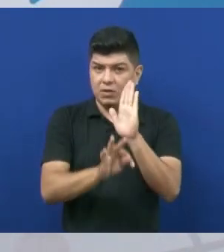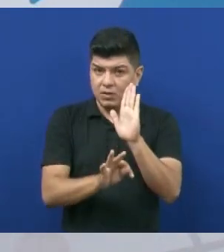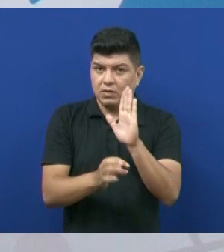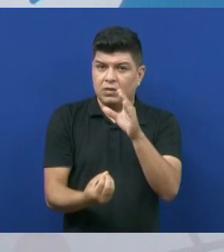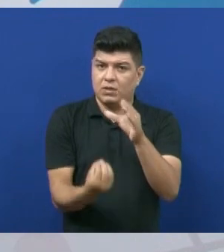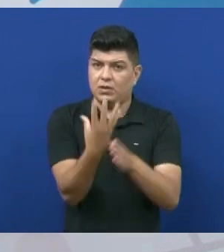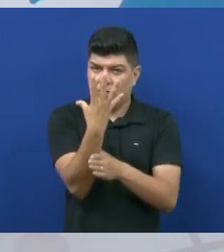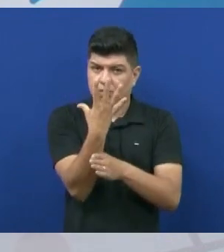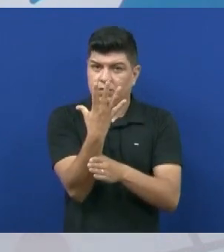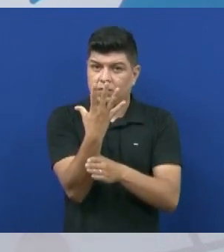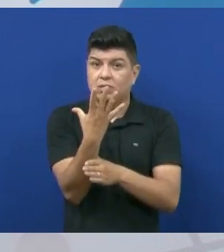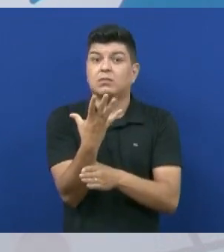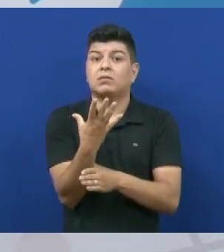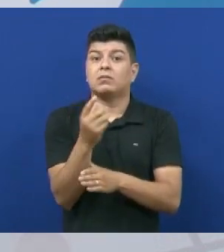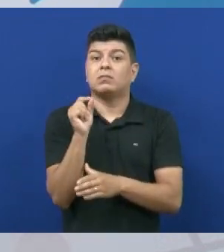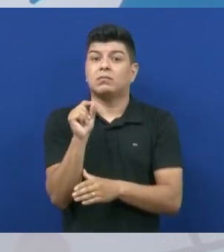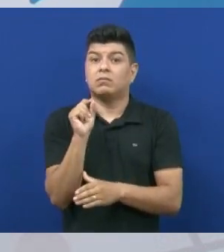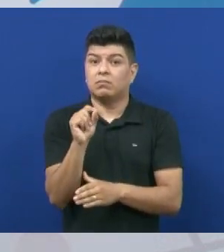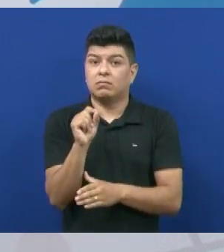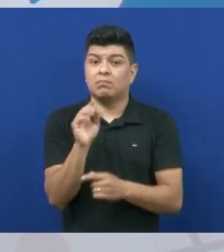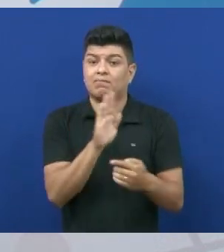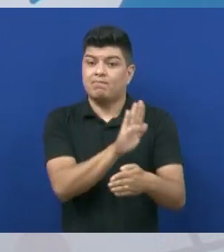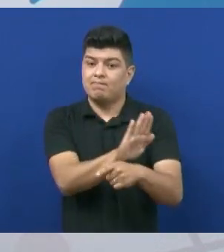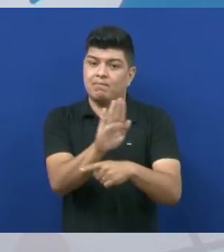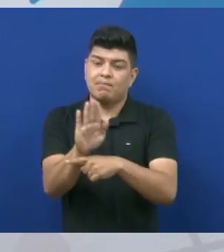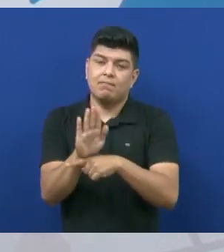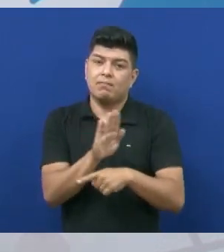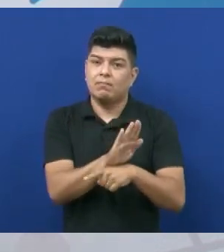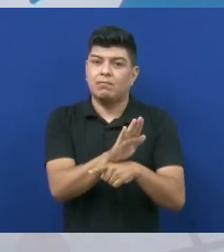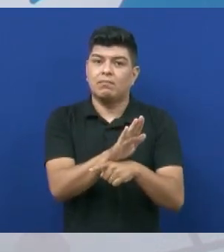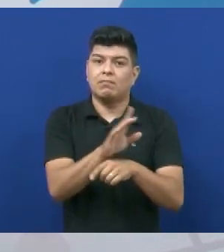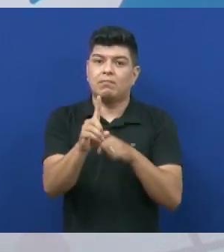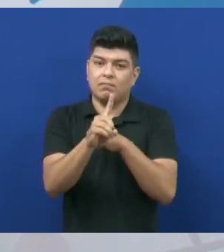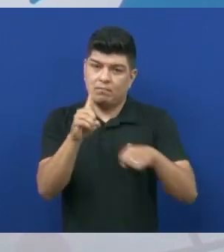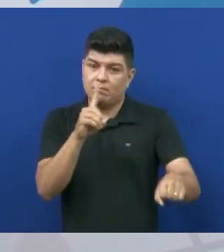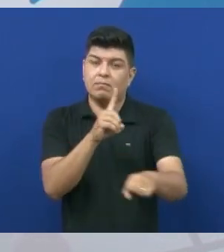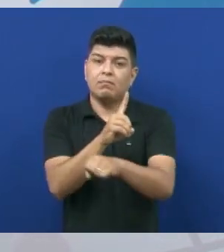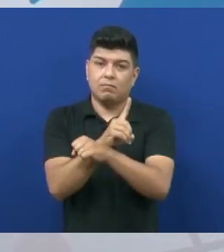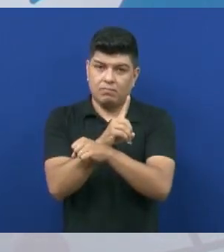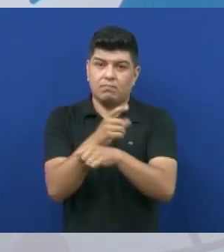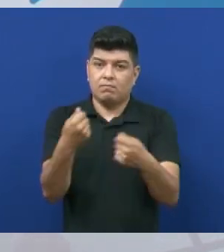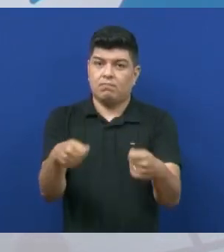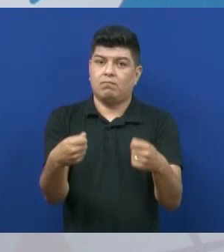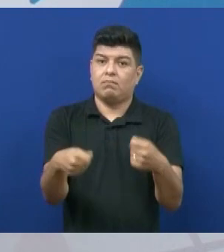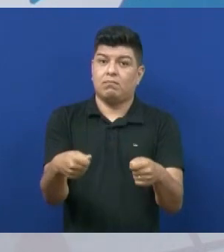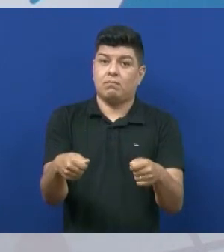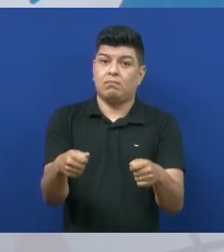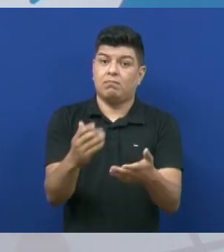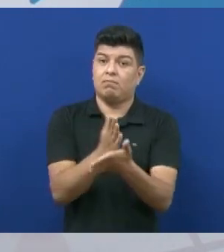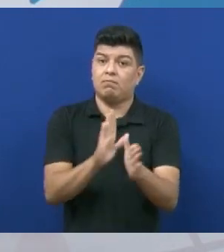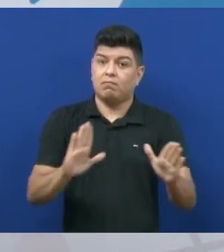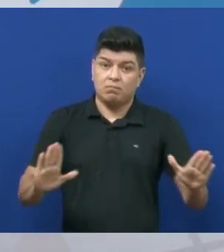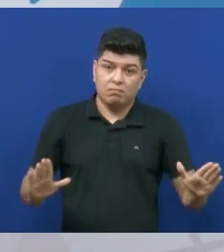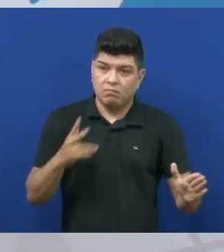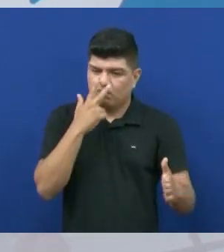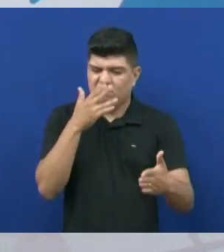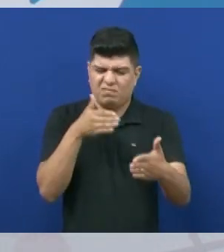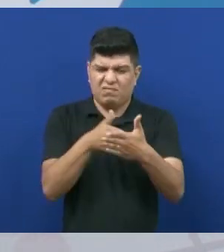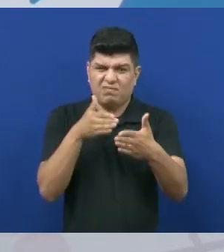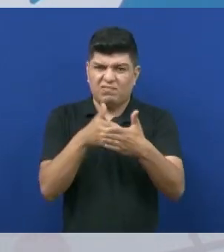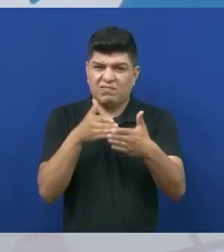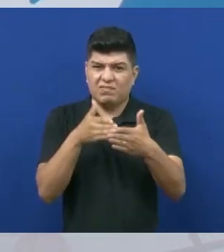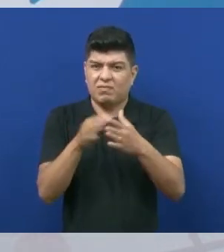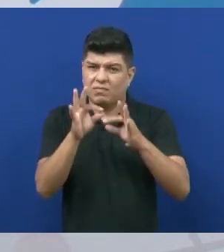que surgiram justamente para suprir essa necessidade social e que também acabou com essa barreira, né,